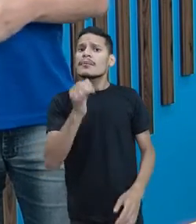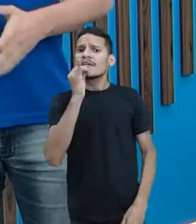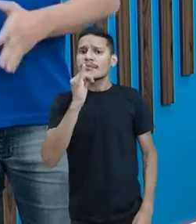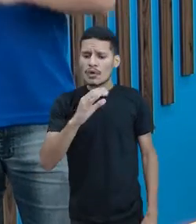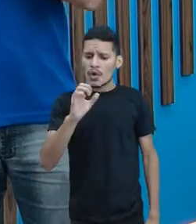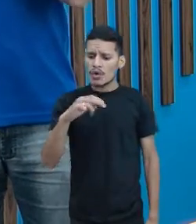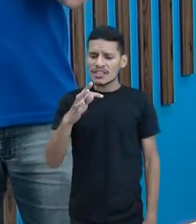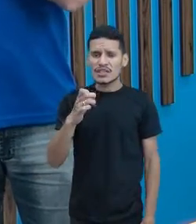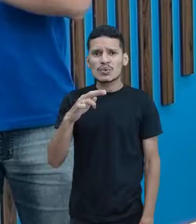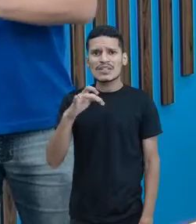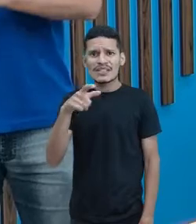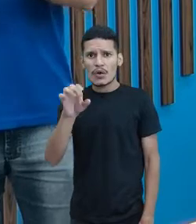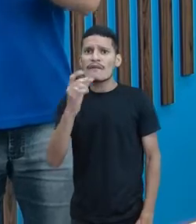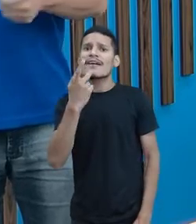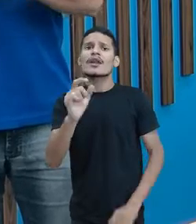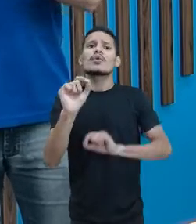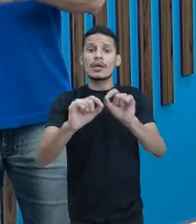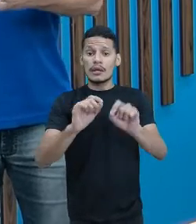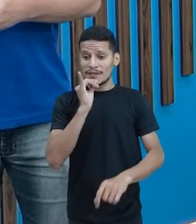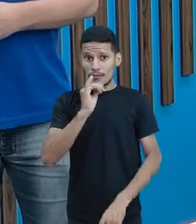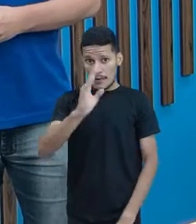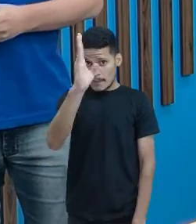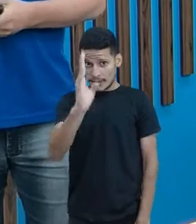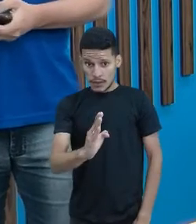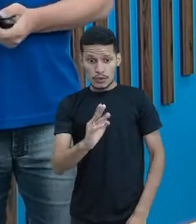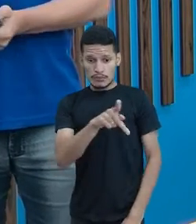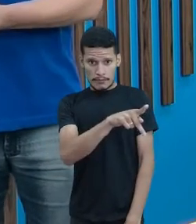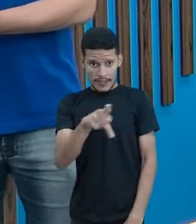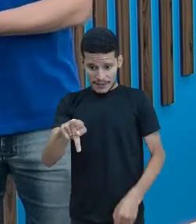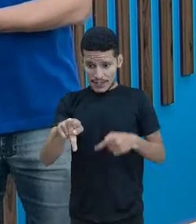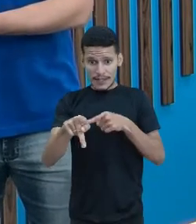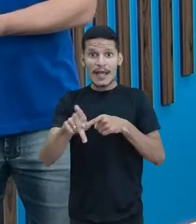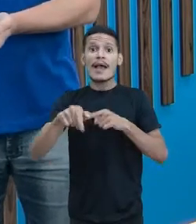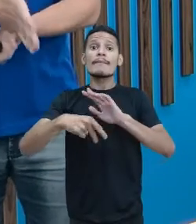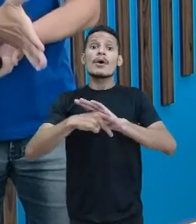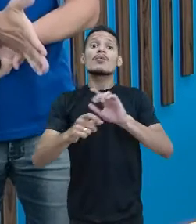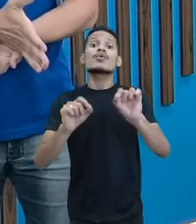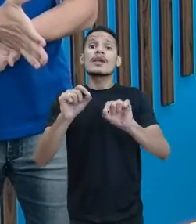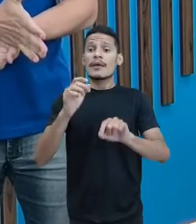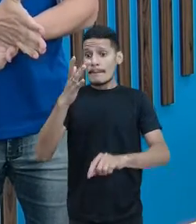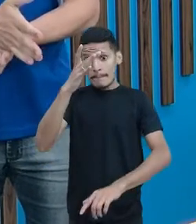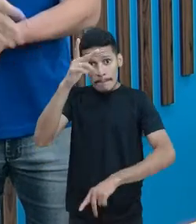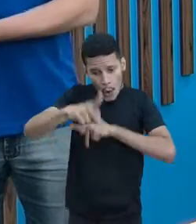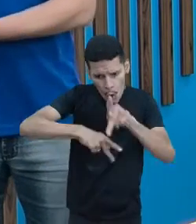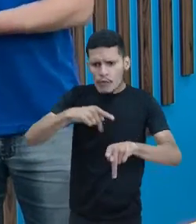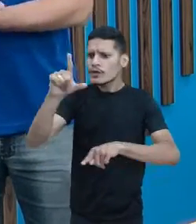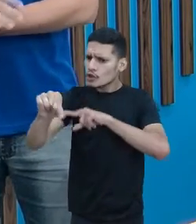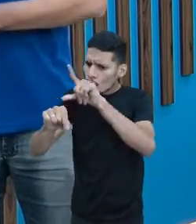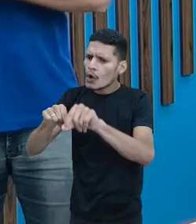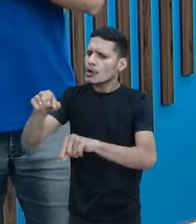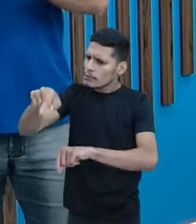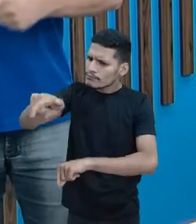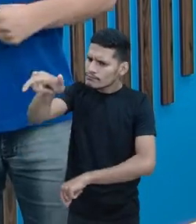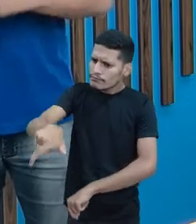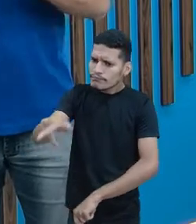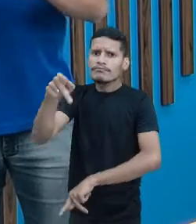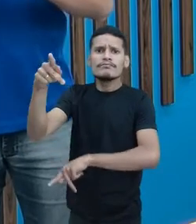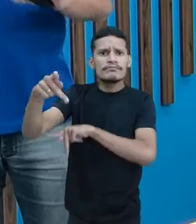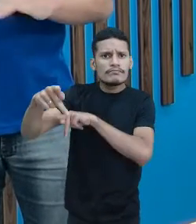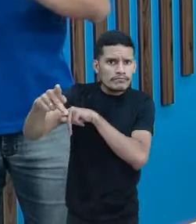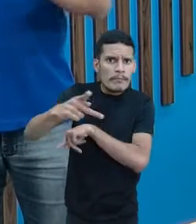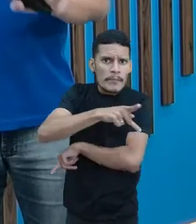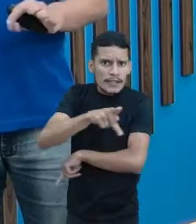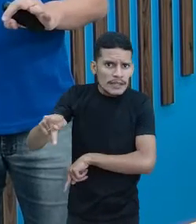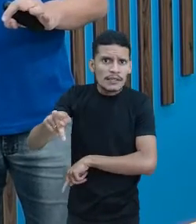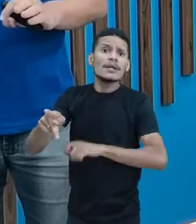assim, o líder, no caso do Brasil, por exemplo, o presidente é aquele que é eleito pelo povo. Né? Depois, o povo pode